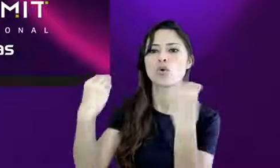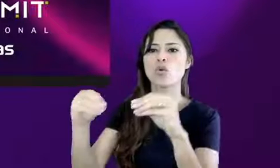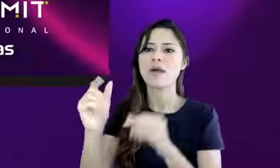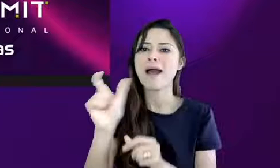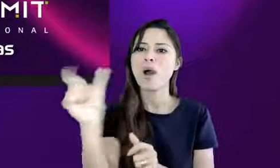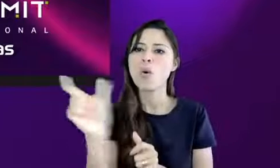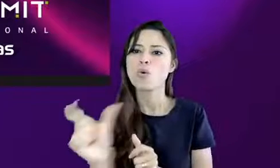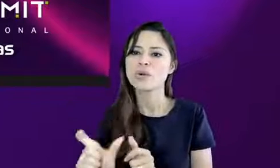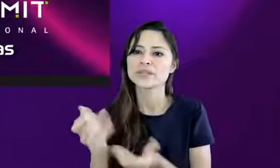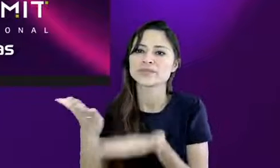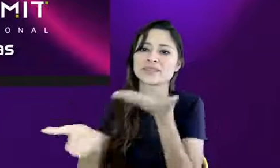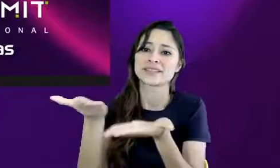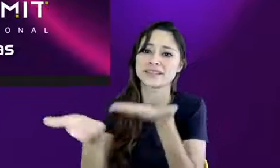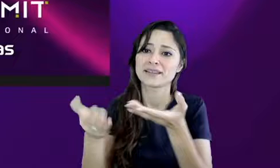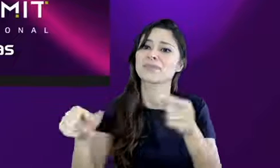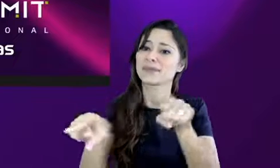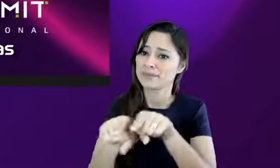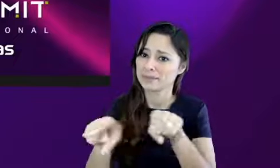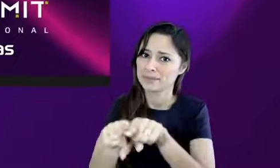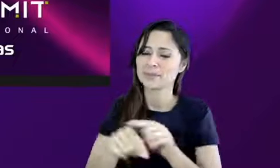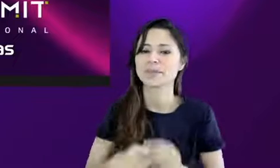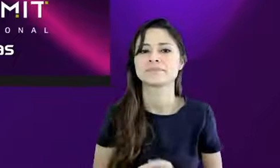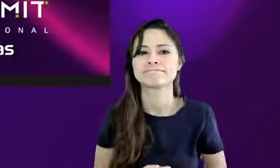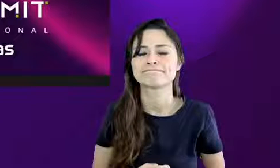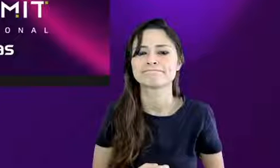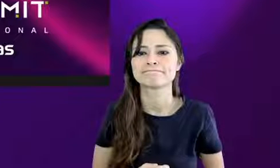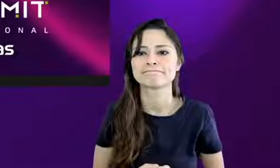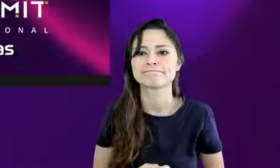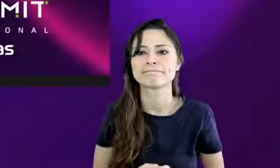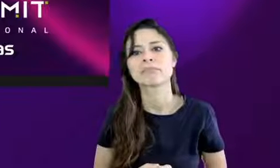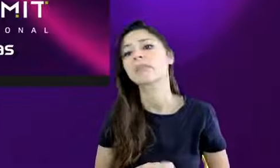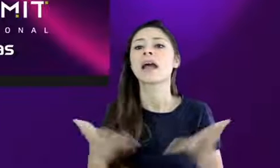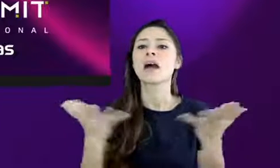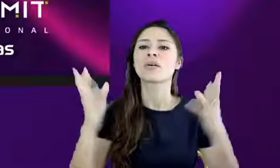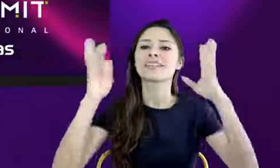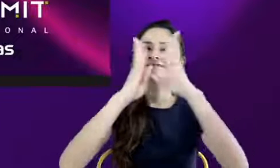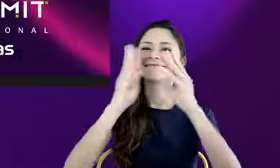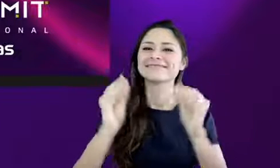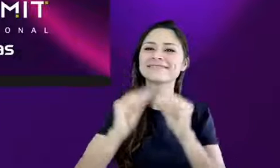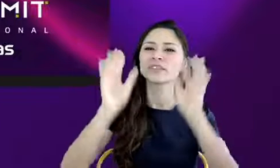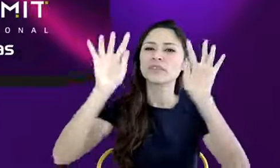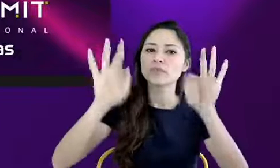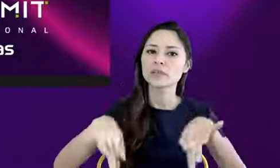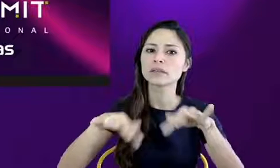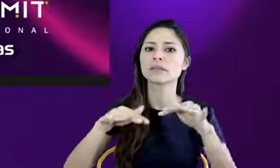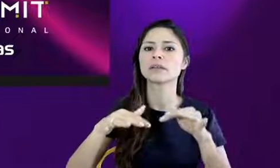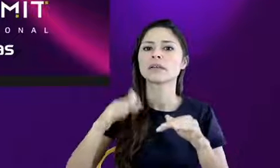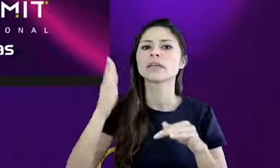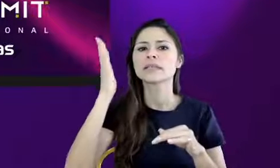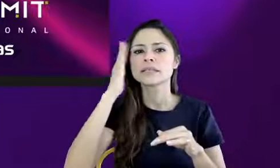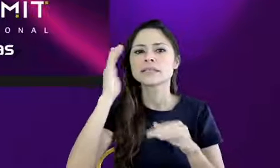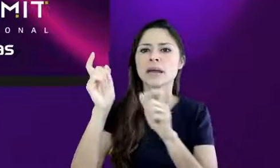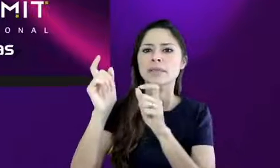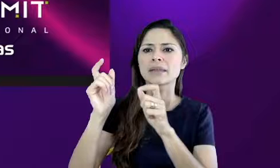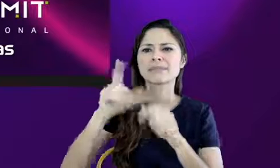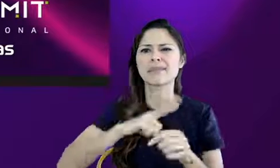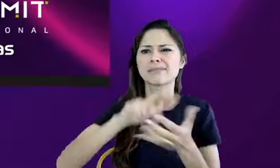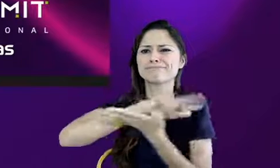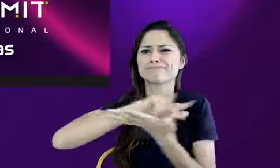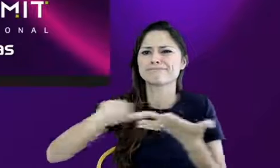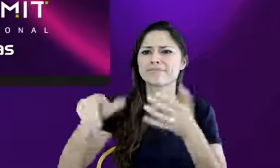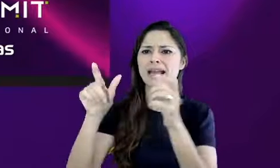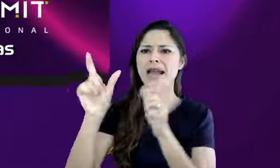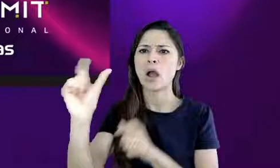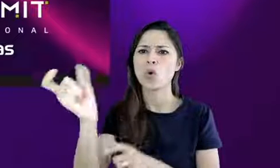nessa situação. Como mensagem final, então, a crescente complexidade dos algoritmos de tratamento da doença